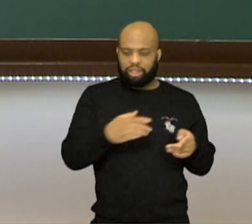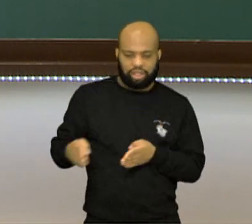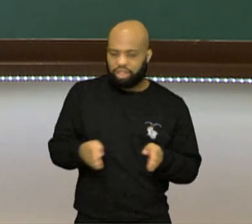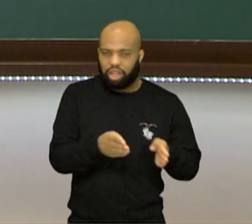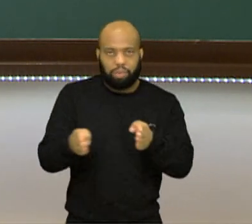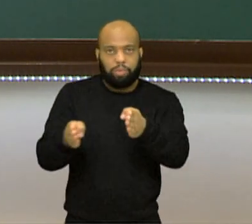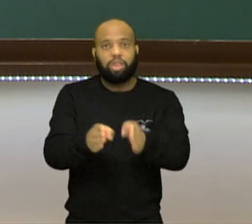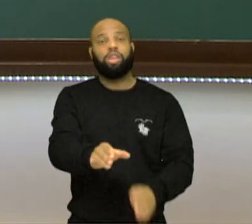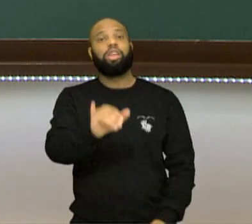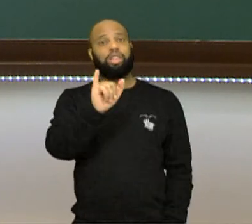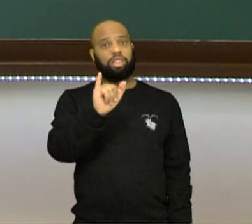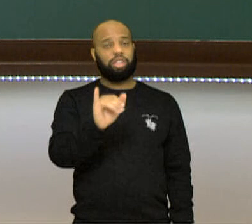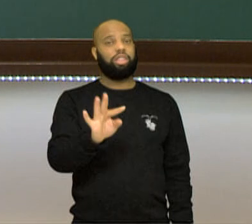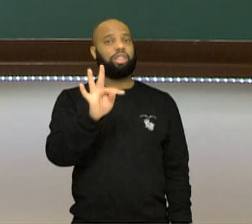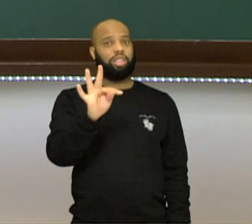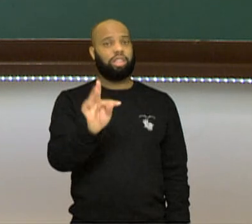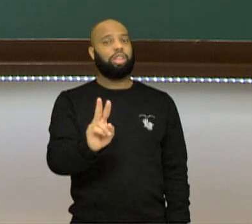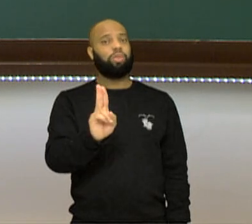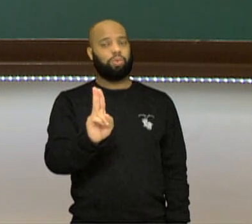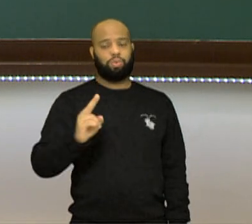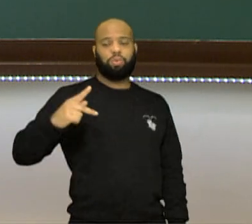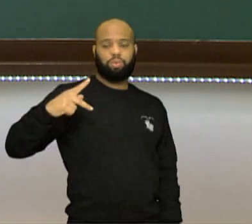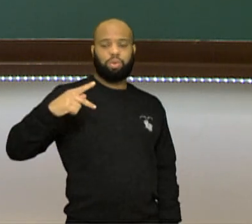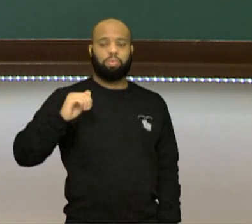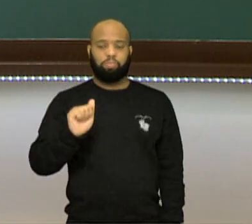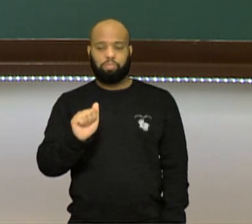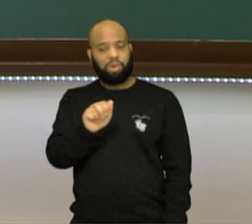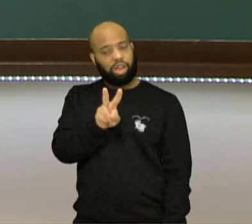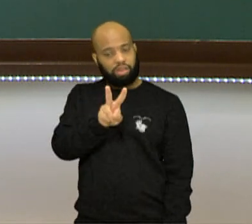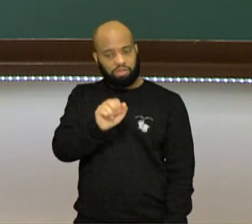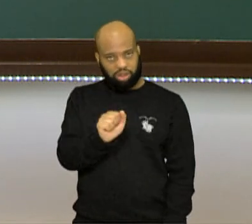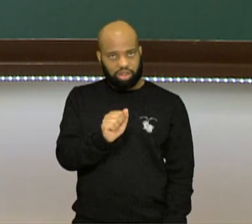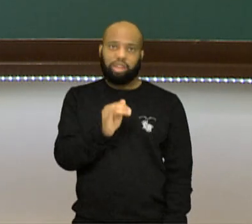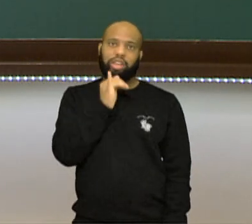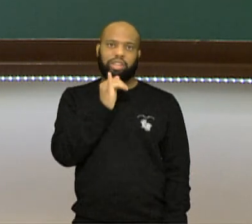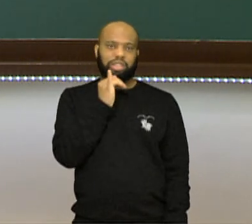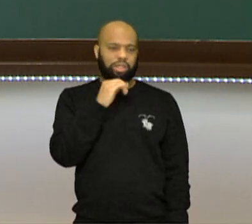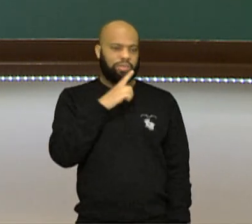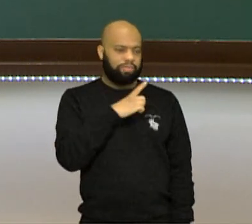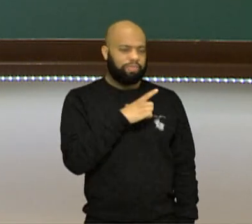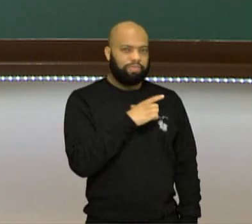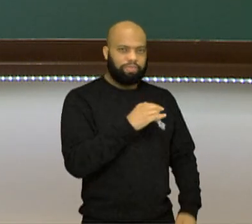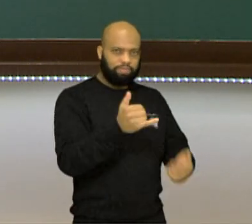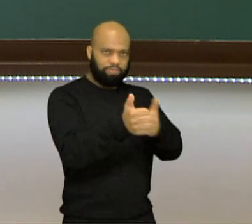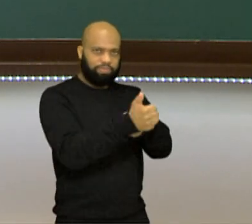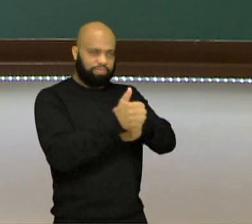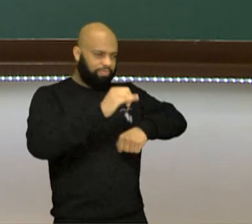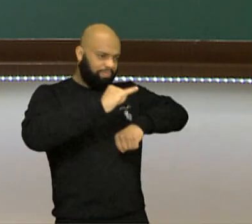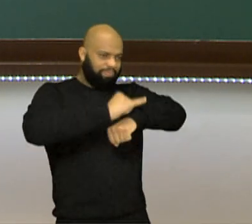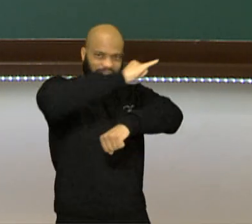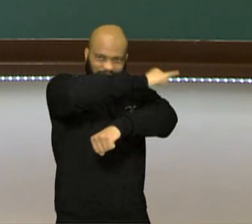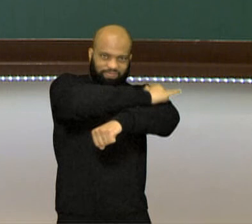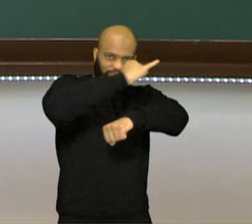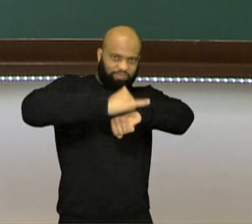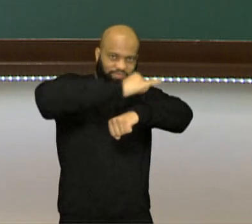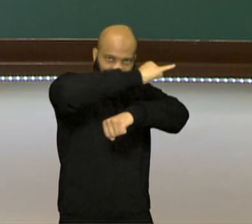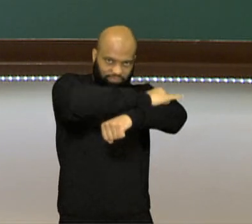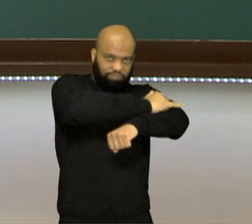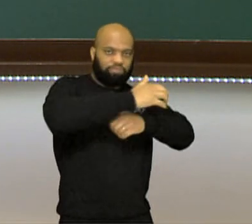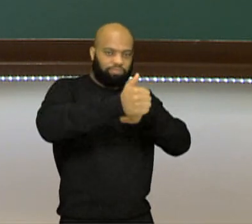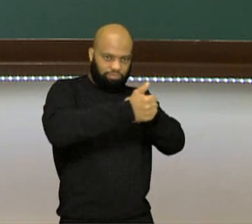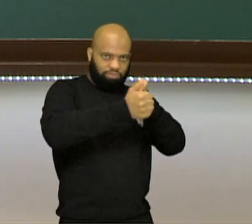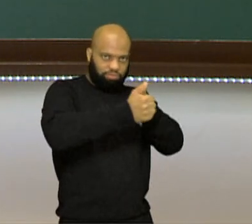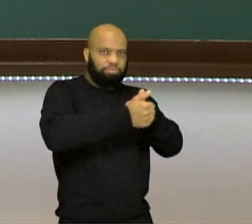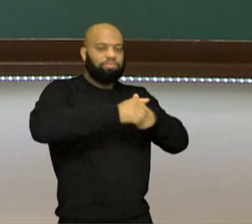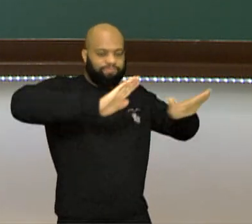Itupava, que é uma trilha que sai aqui da cidade da Borda do Campo, ainda próximo de Curitiba, aqui na